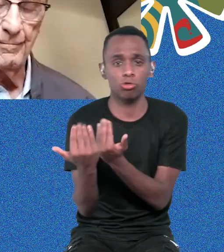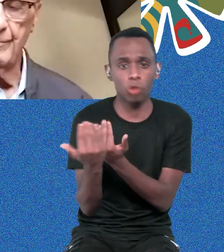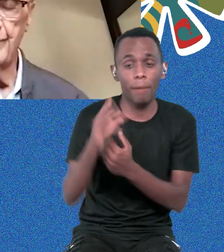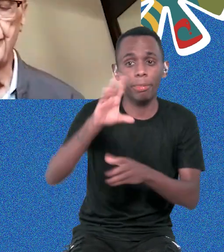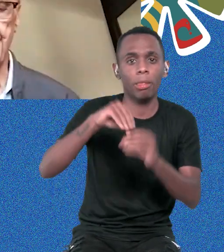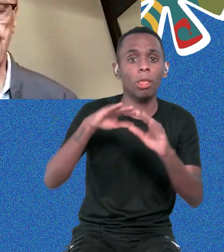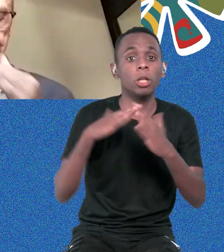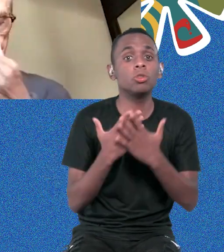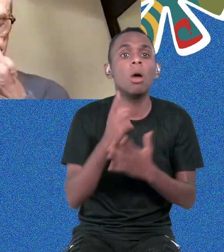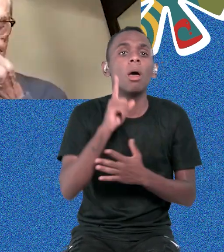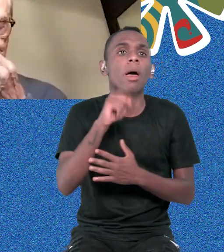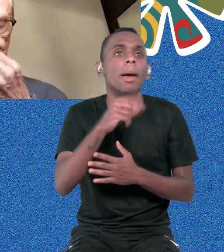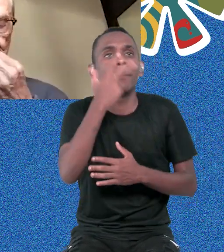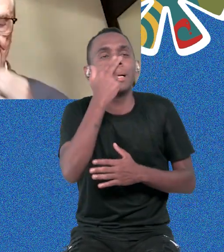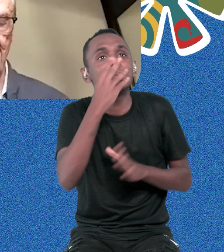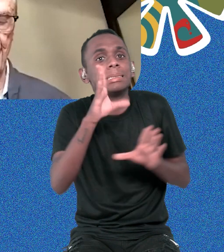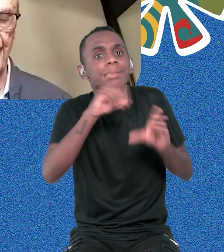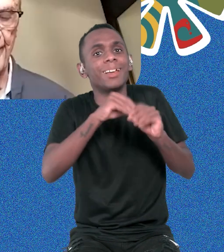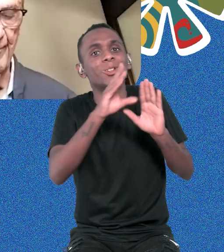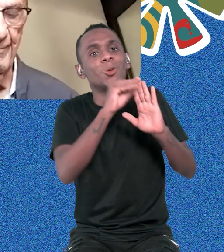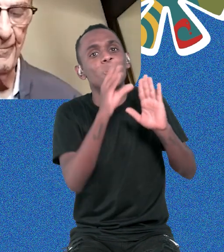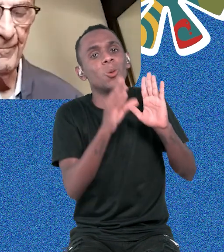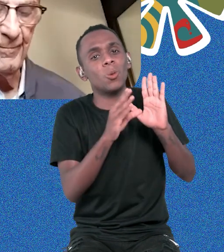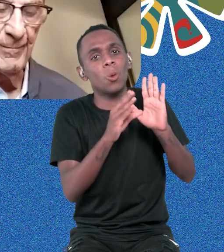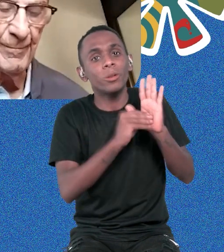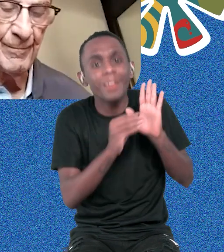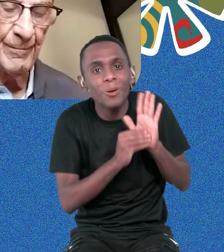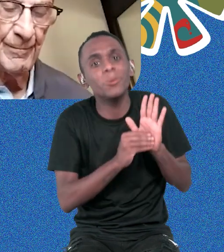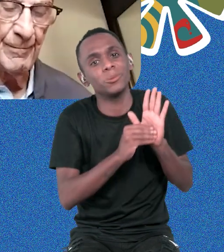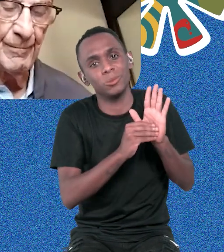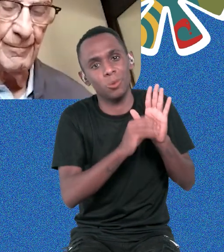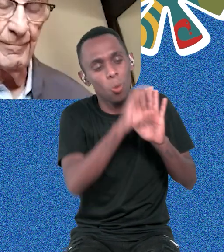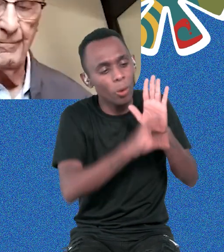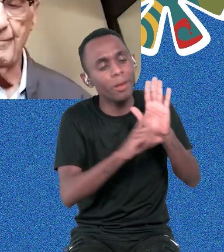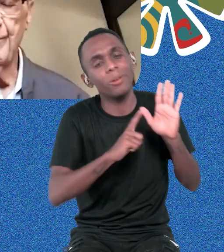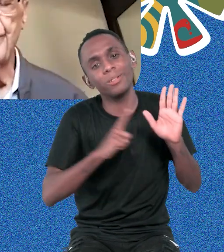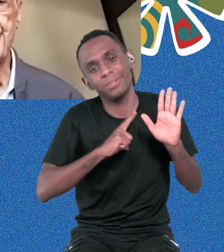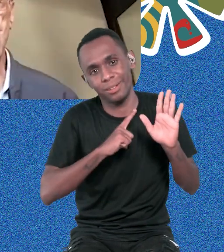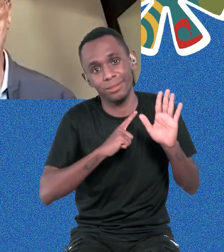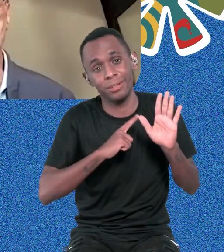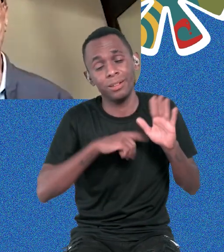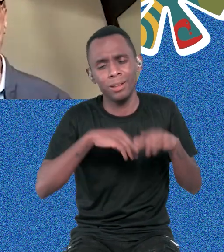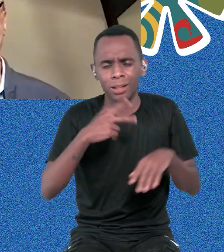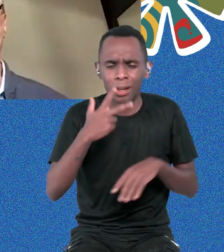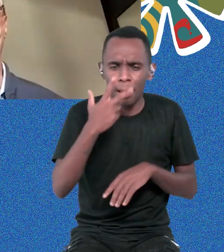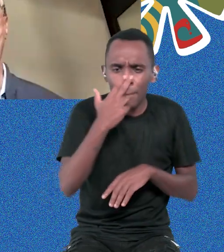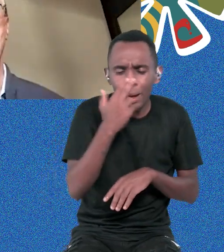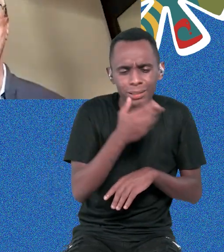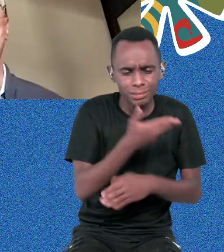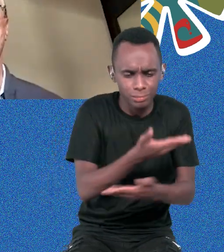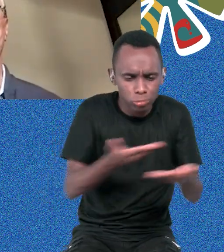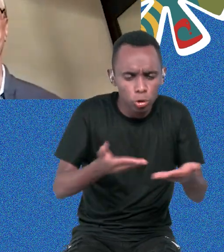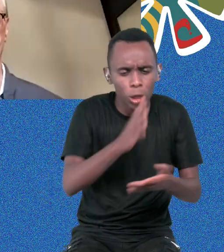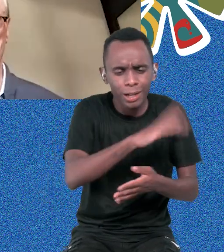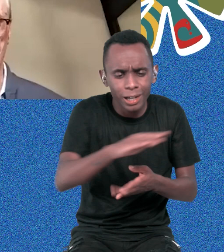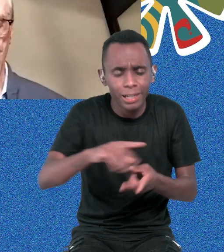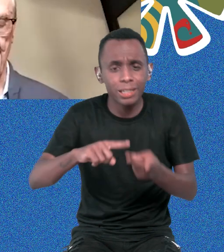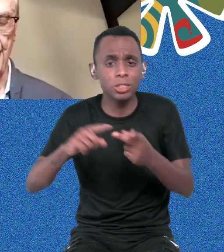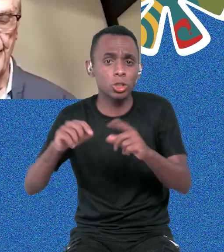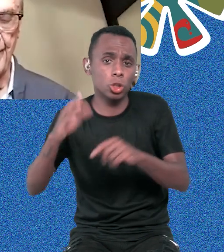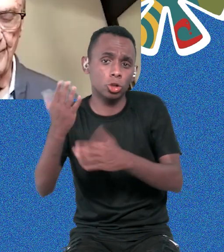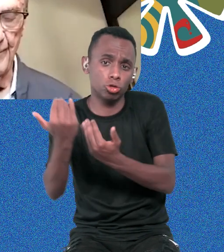dentro da escola como parte do currículo. E como se essas crianças e esses jovens